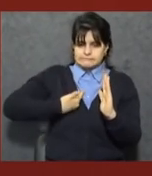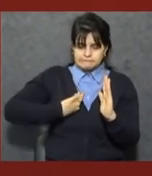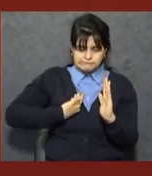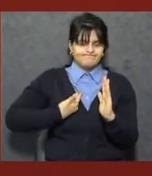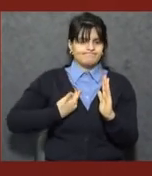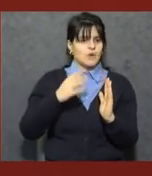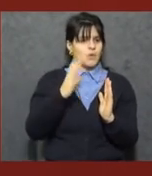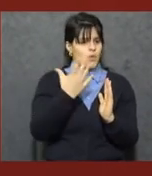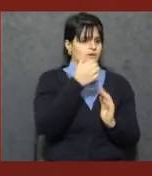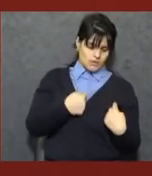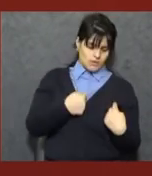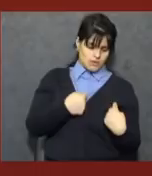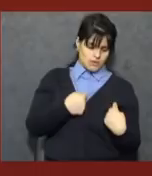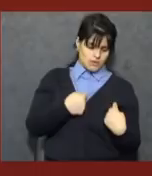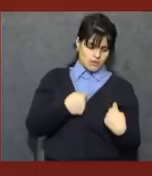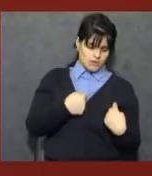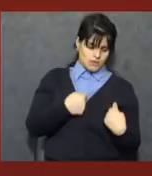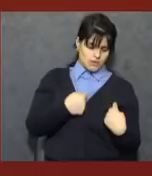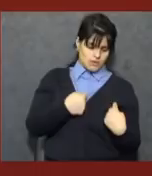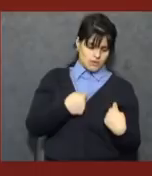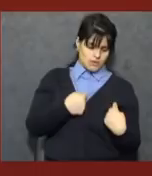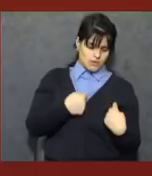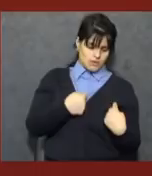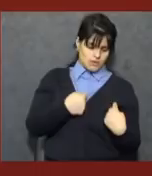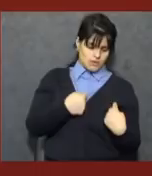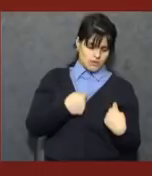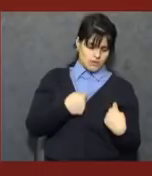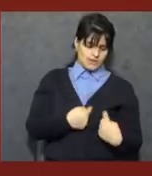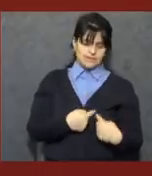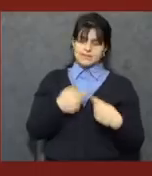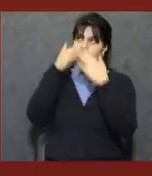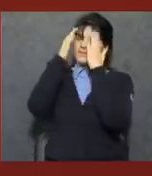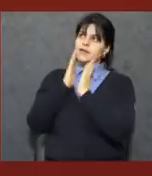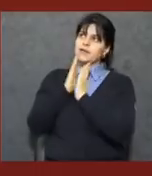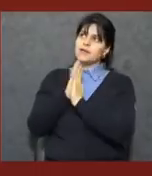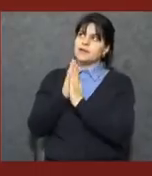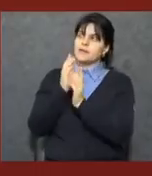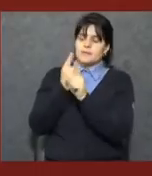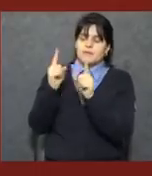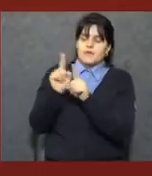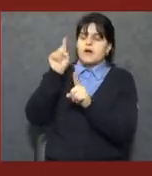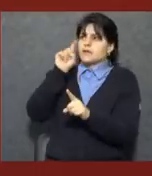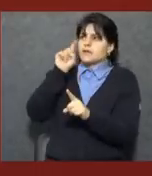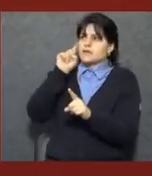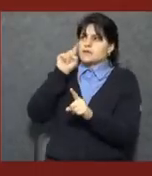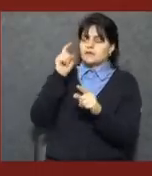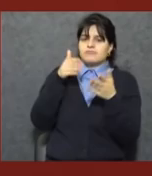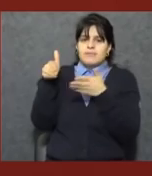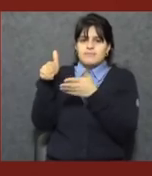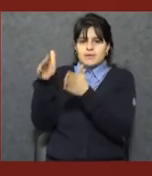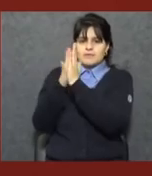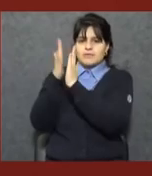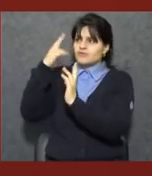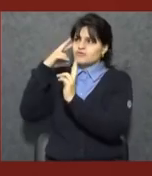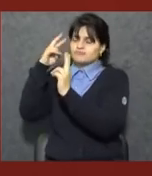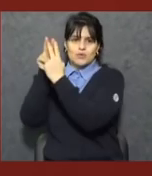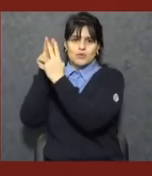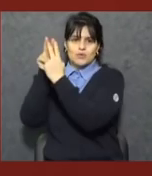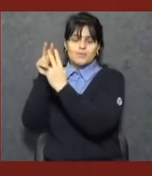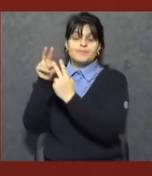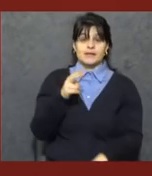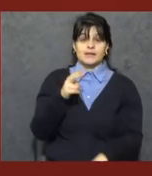materno de Maria, porque nele encontra refúgio e caminho para chegar até Deus. Com as mais antigas palavras